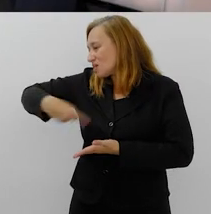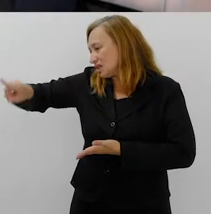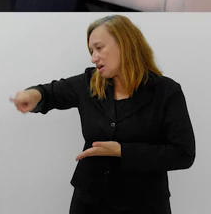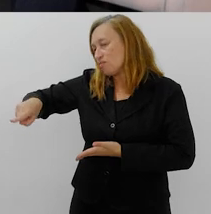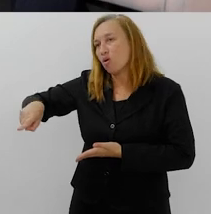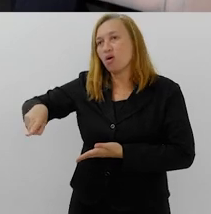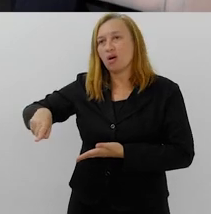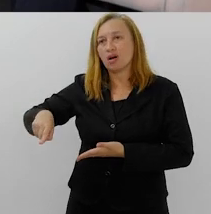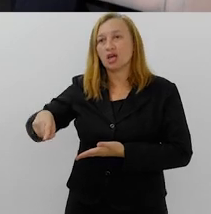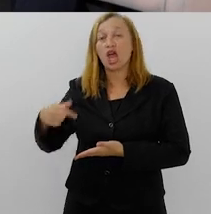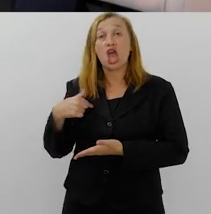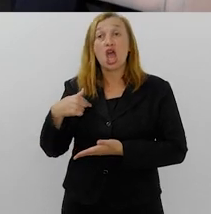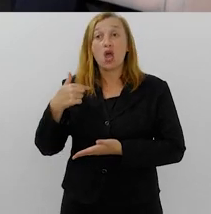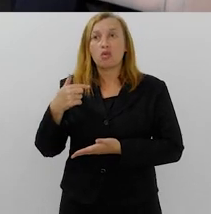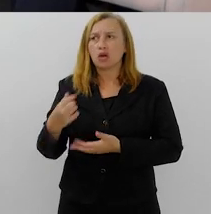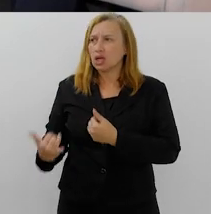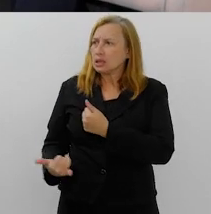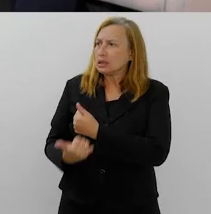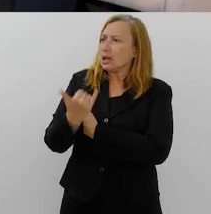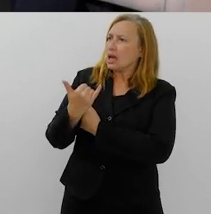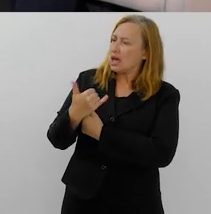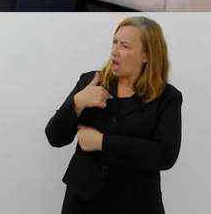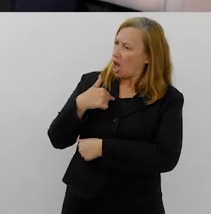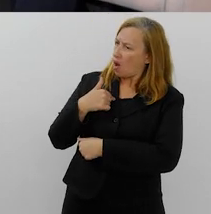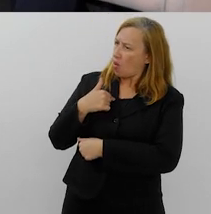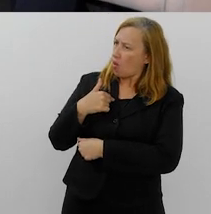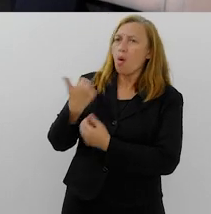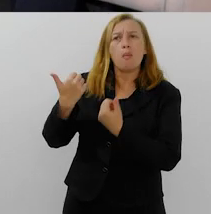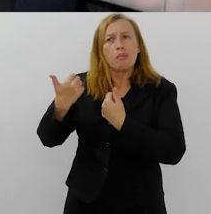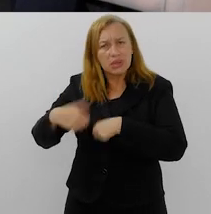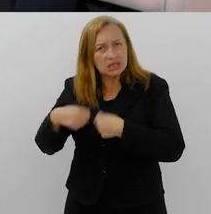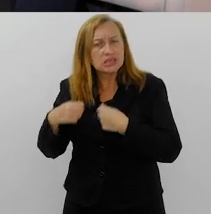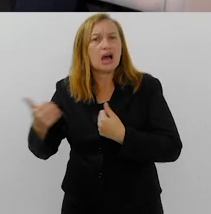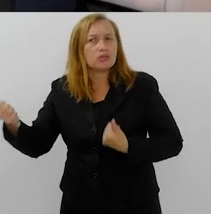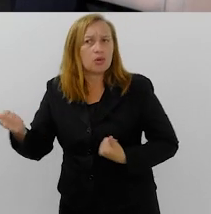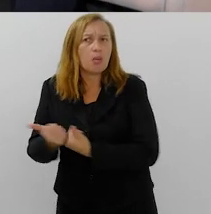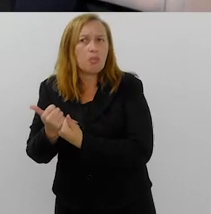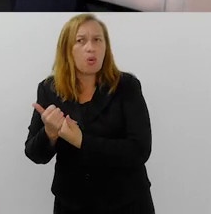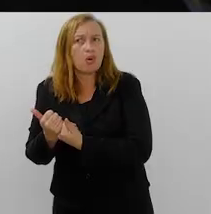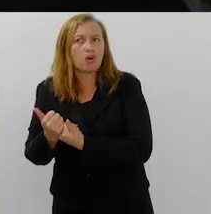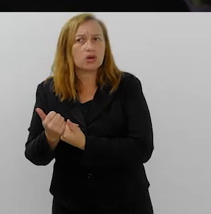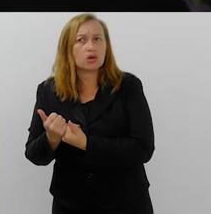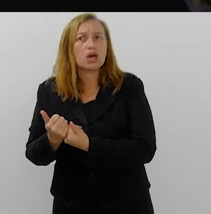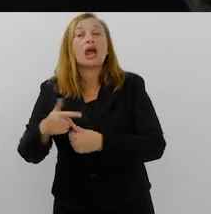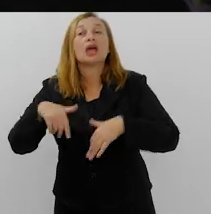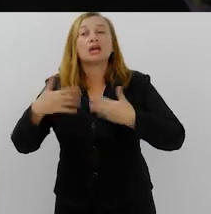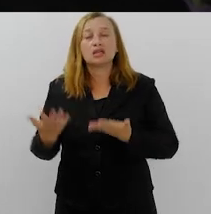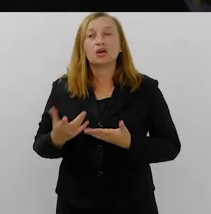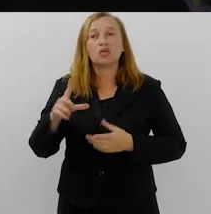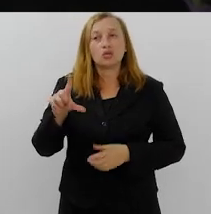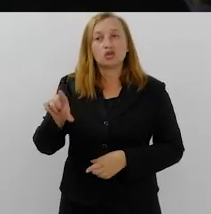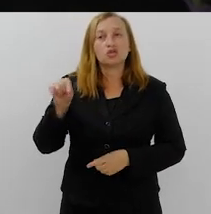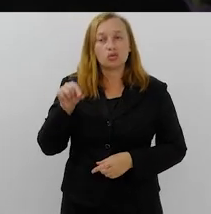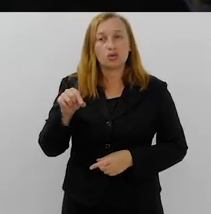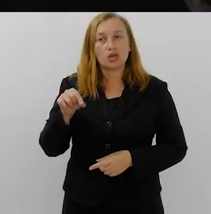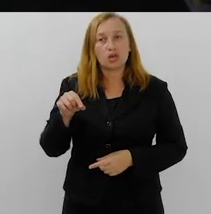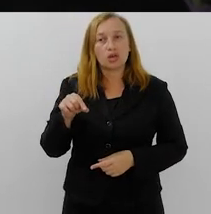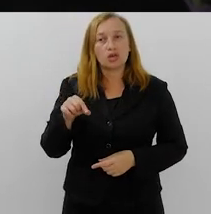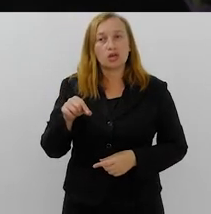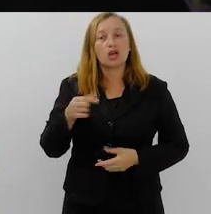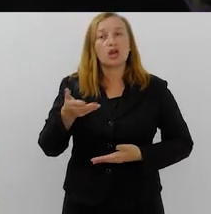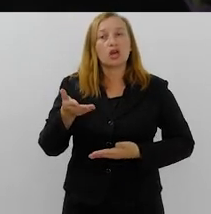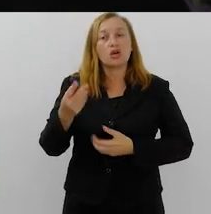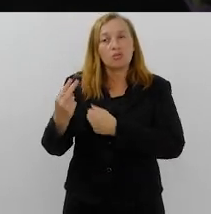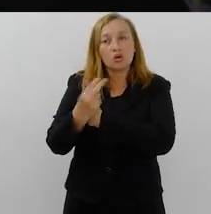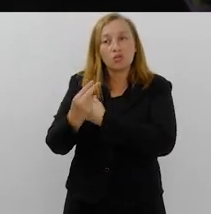embora descobri durante tratamento que eu estava sendo traída no momento em que eu precisava do apoio então eu optei em me tratar